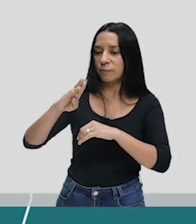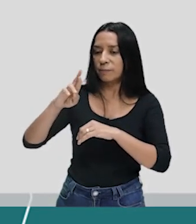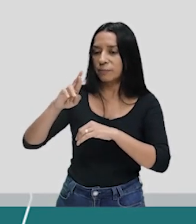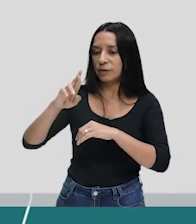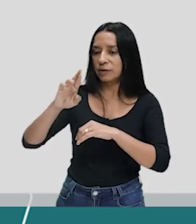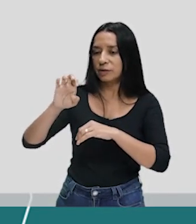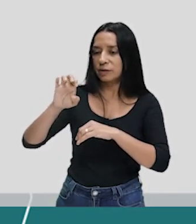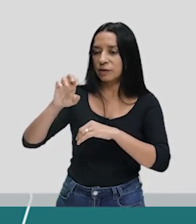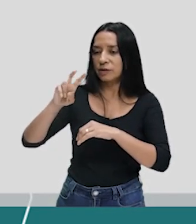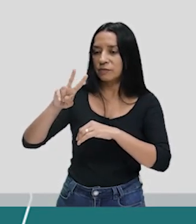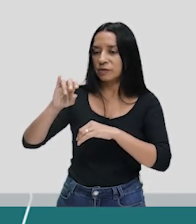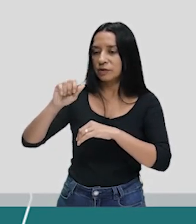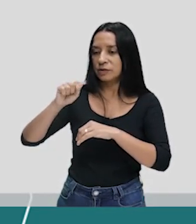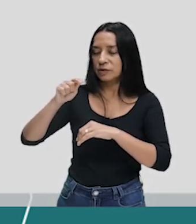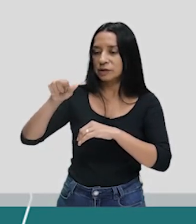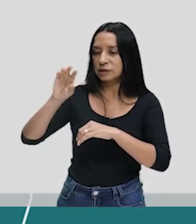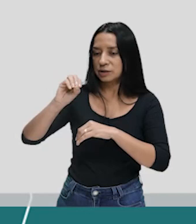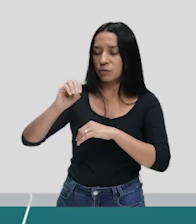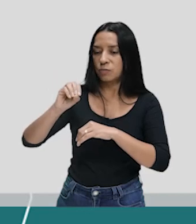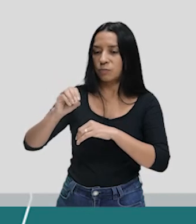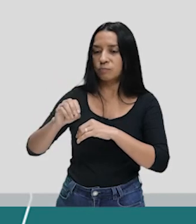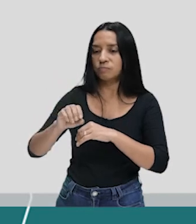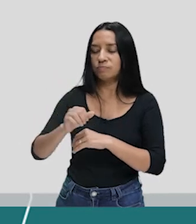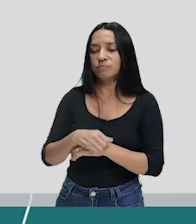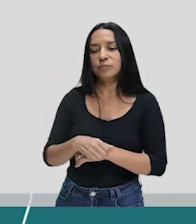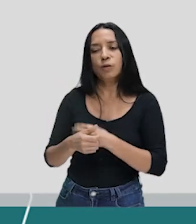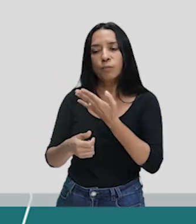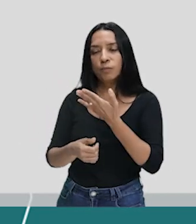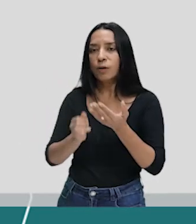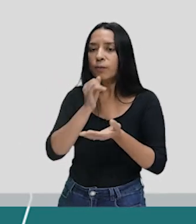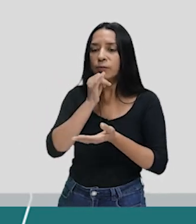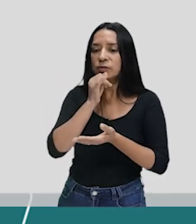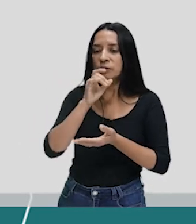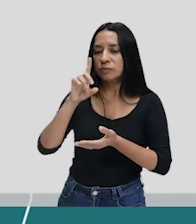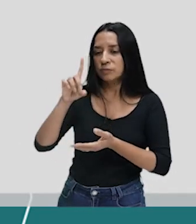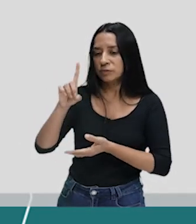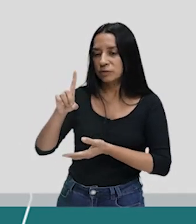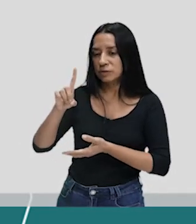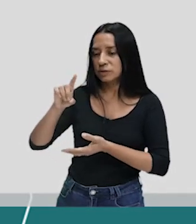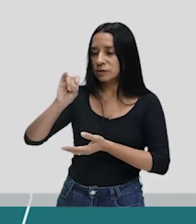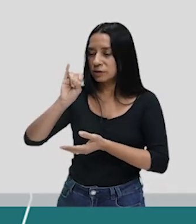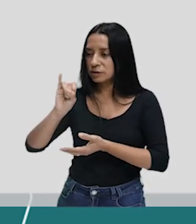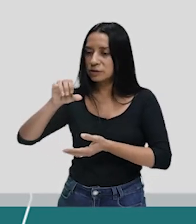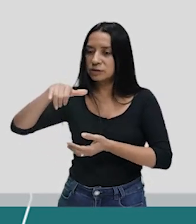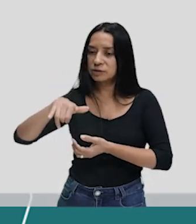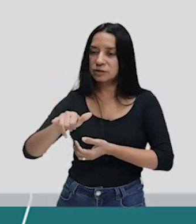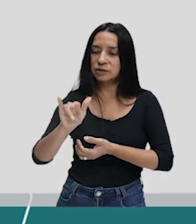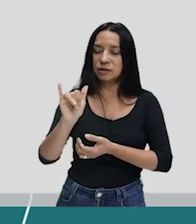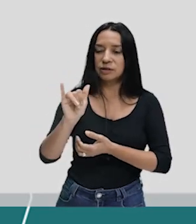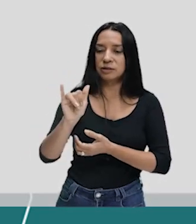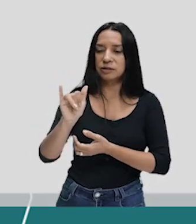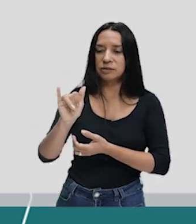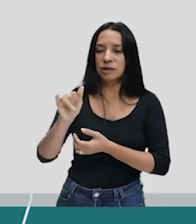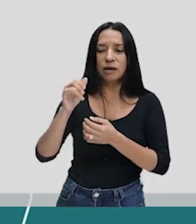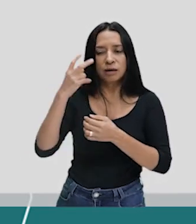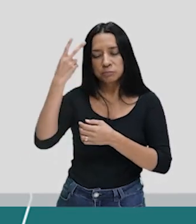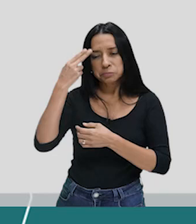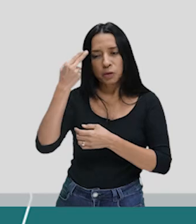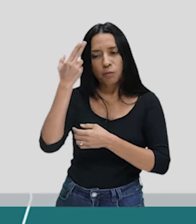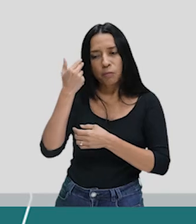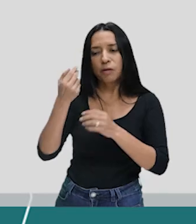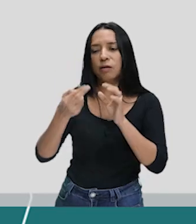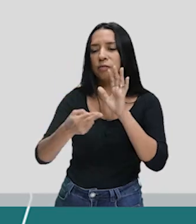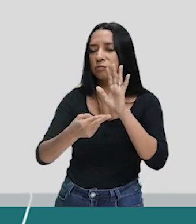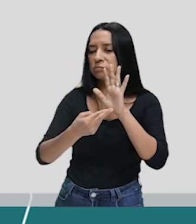DIY, tá? Esse tipo de abreviação ou esse tipo de vídeo, ele é muito comum e eles apresentam